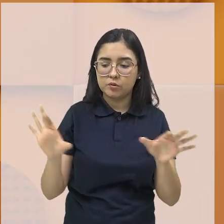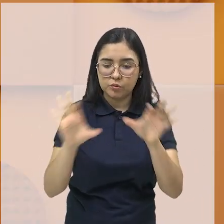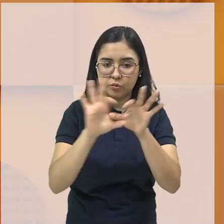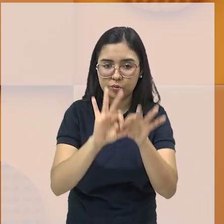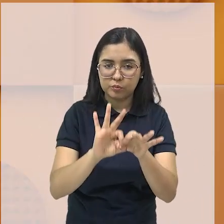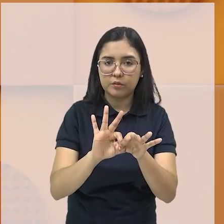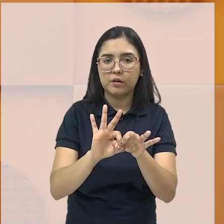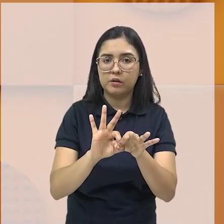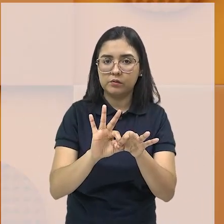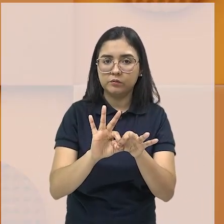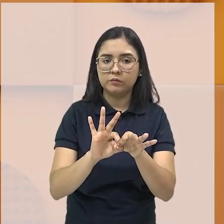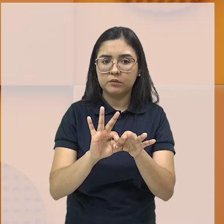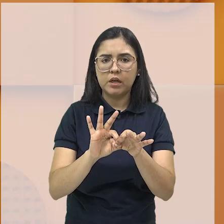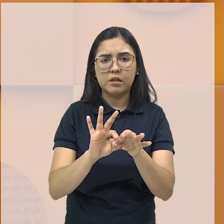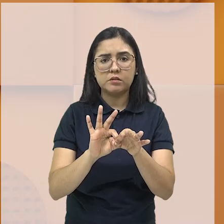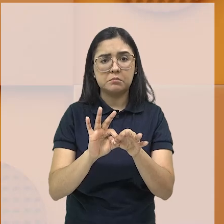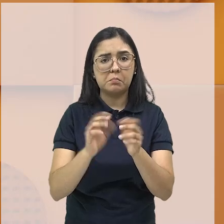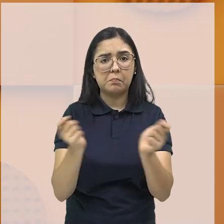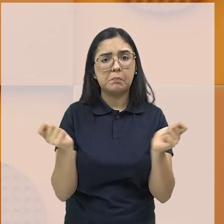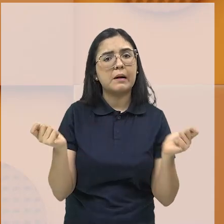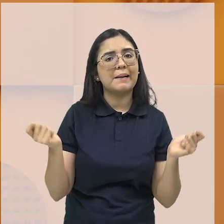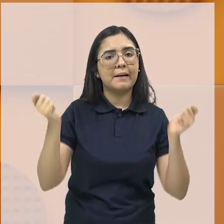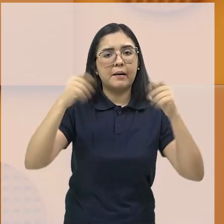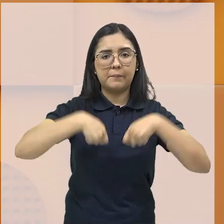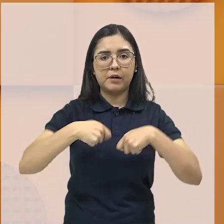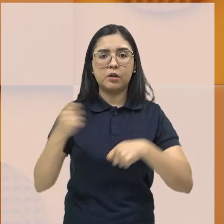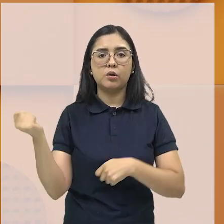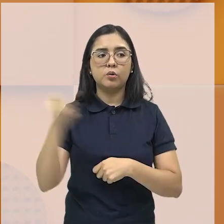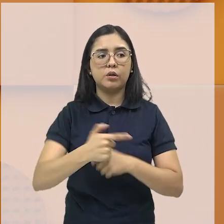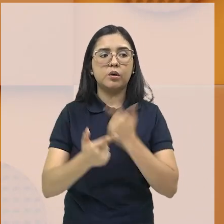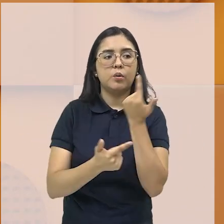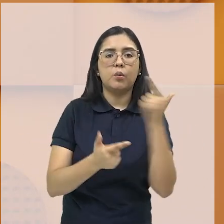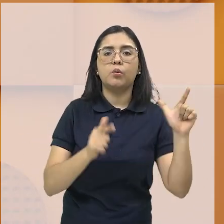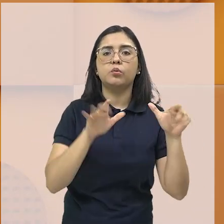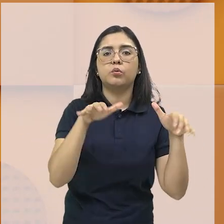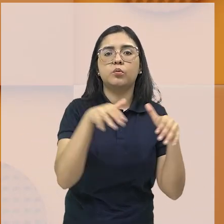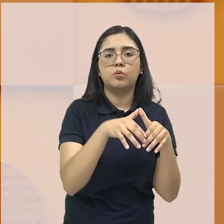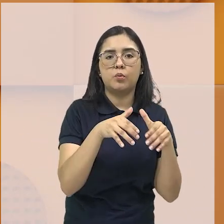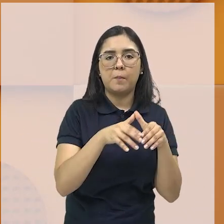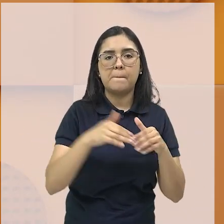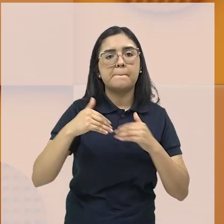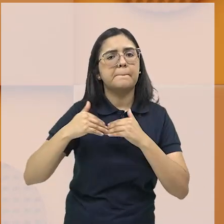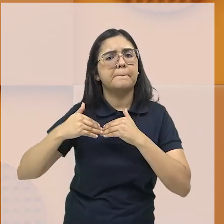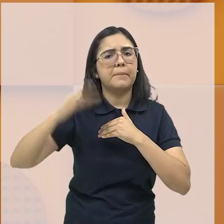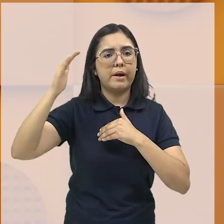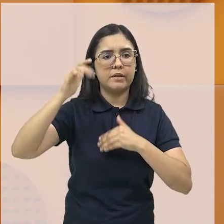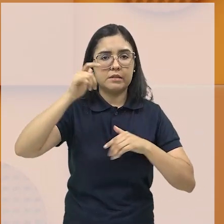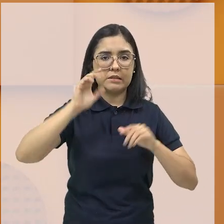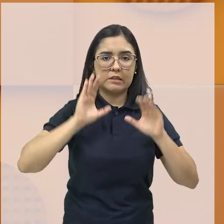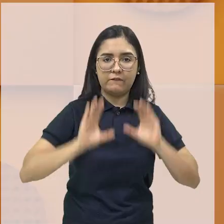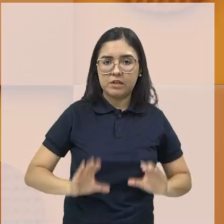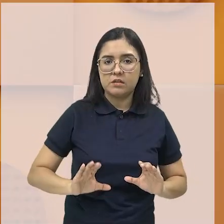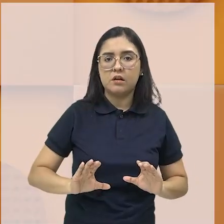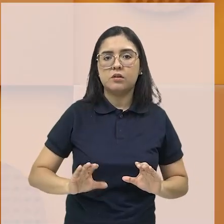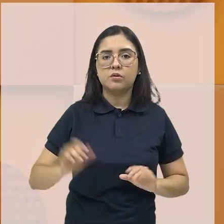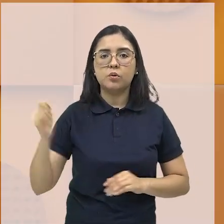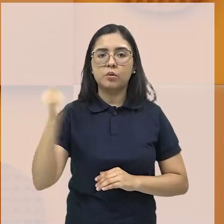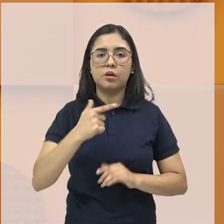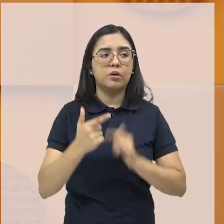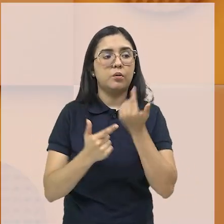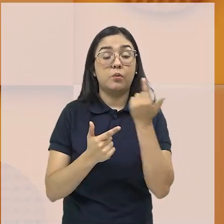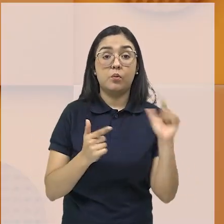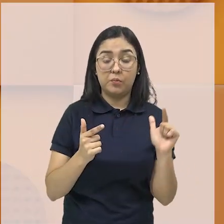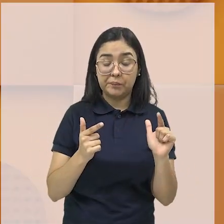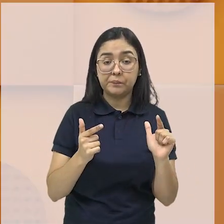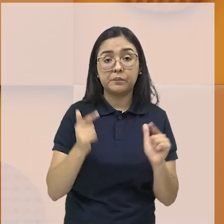tornam mais aptos do que outros, ou seja, mais civilizados que outros. Já ouvimos falar